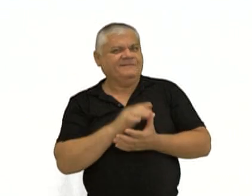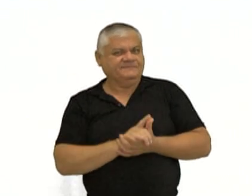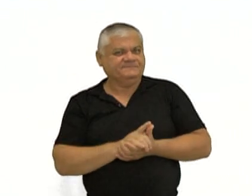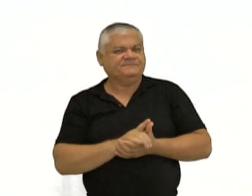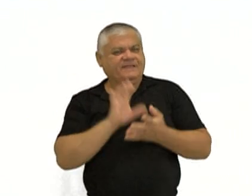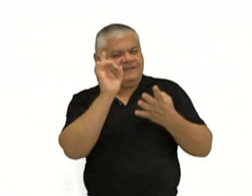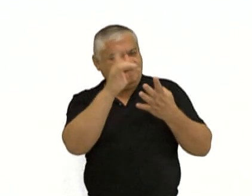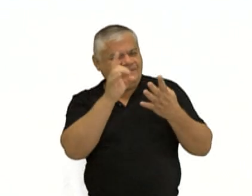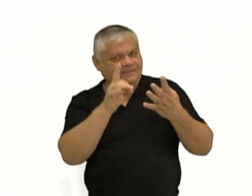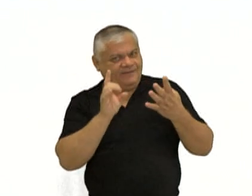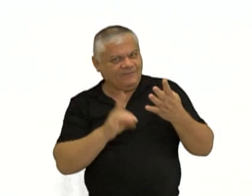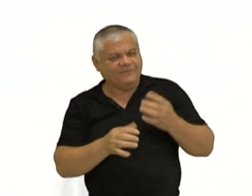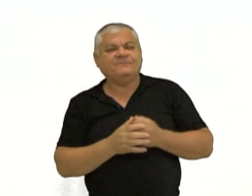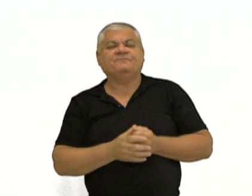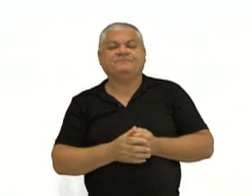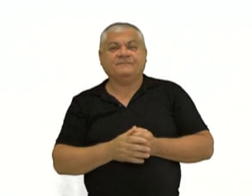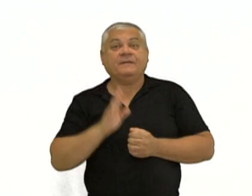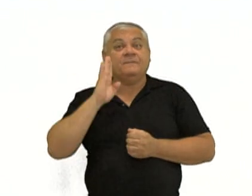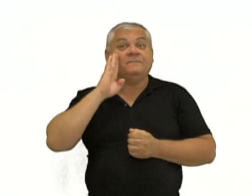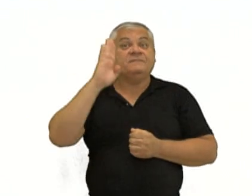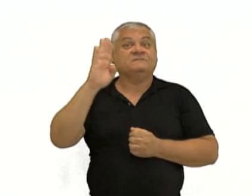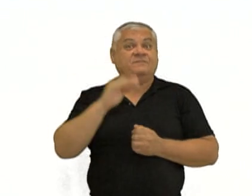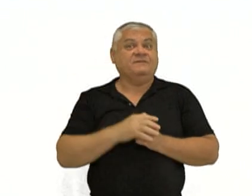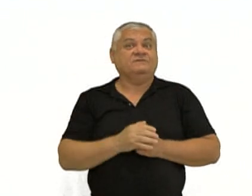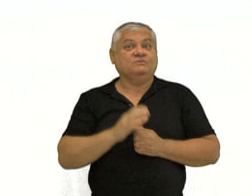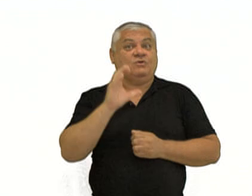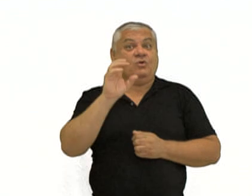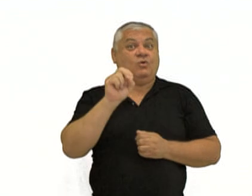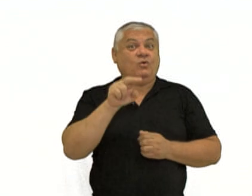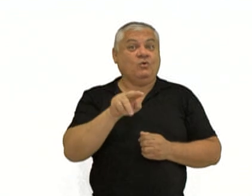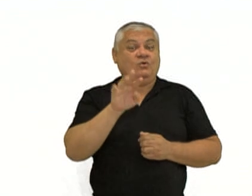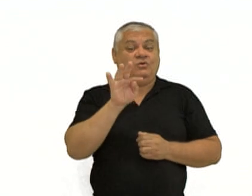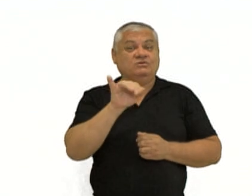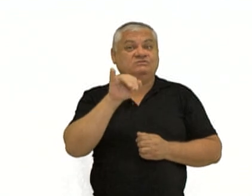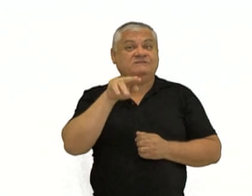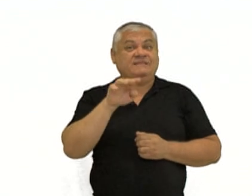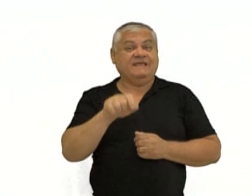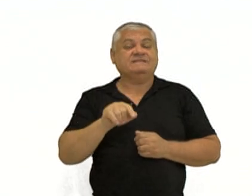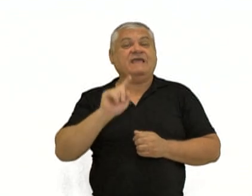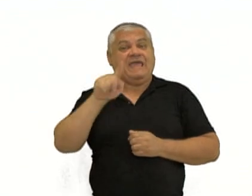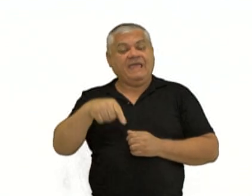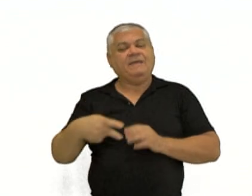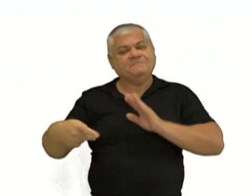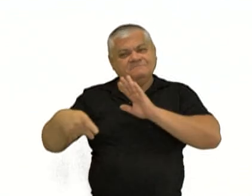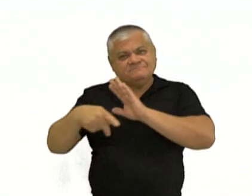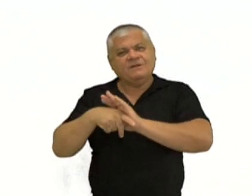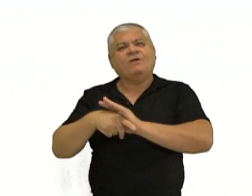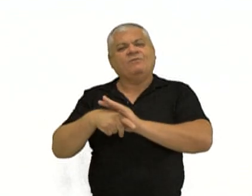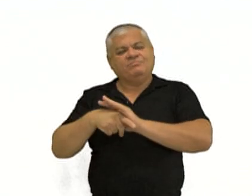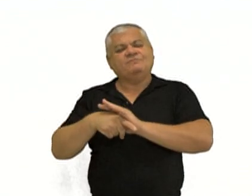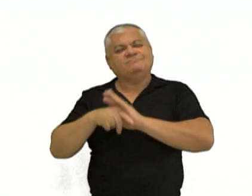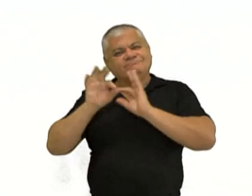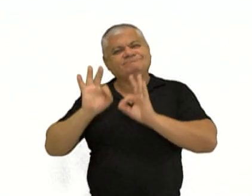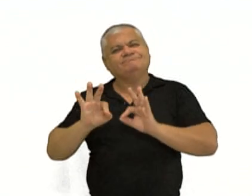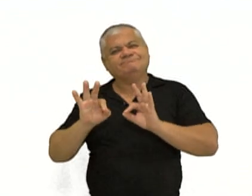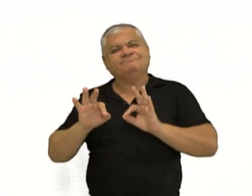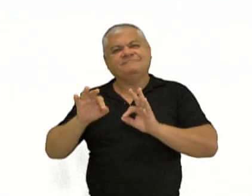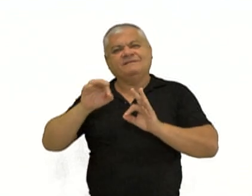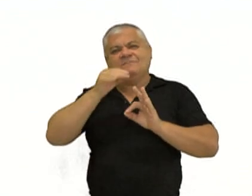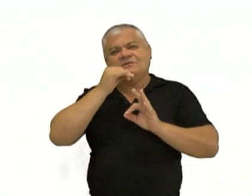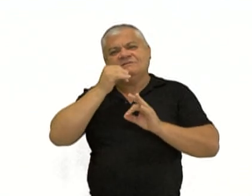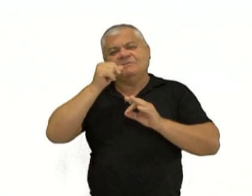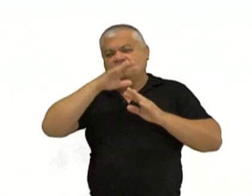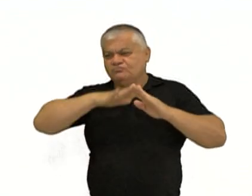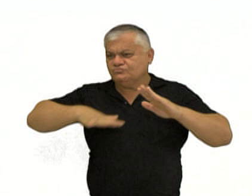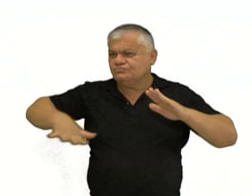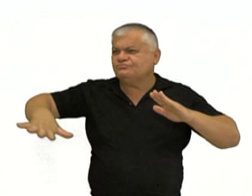de cada um deles, principalmente dos continentes, que estão envoltos, né, que são circundados, que está à